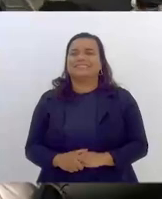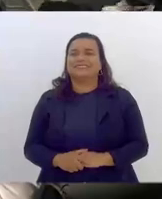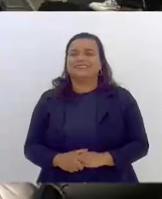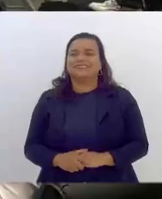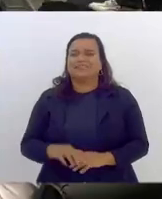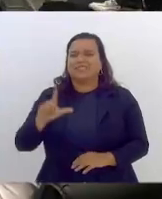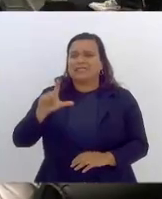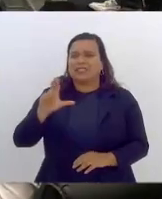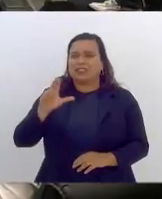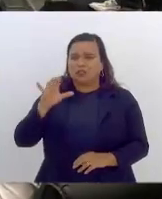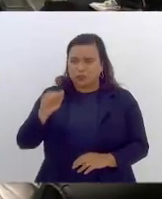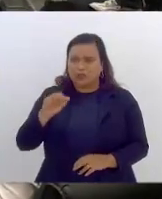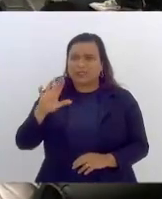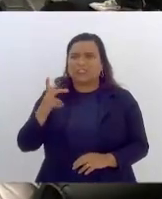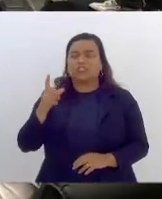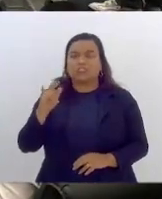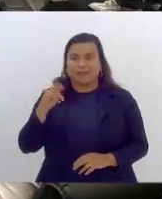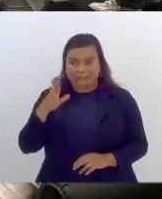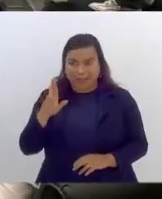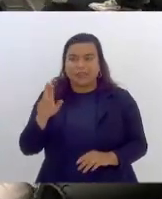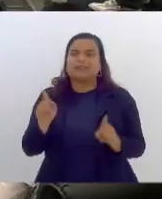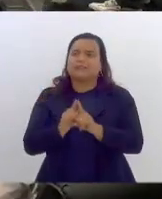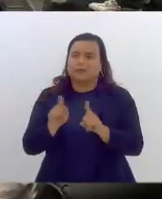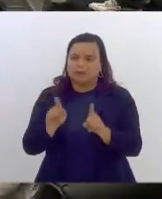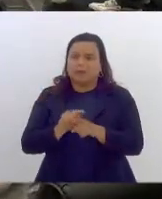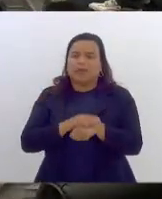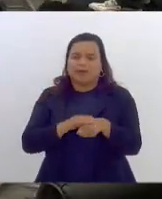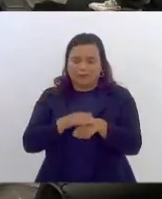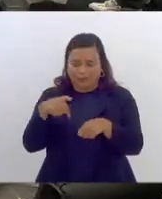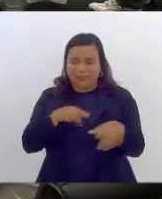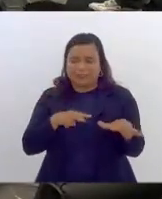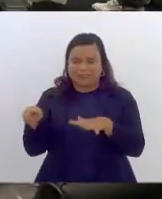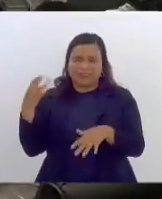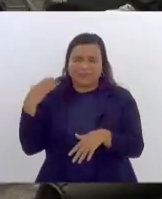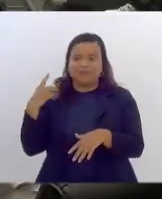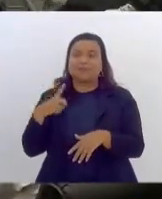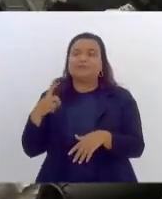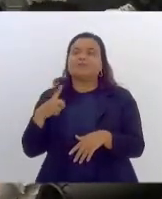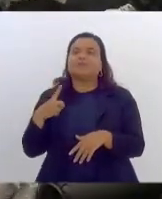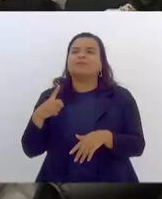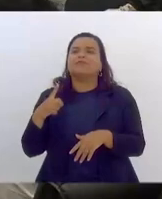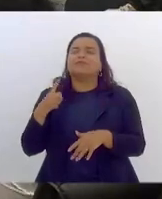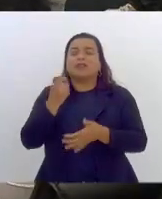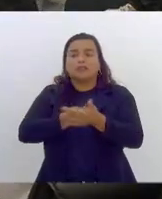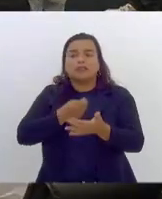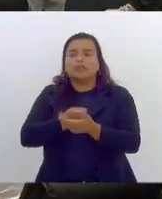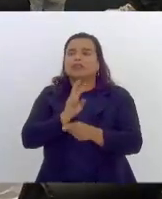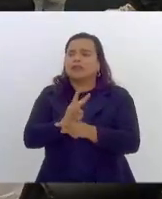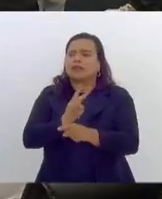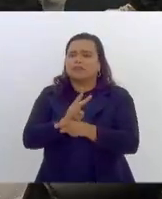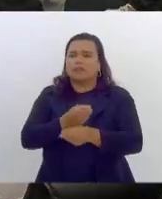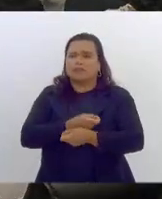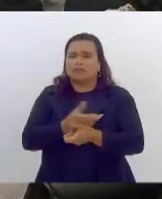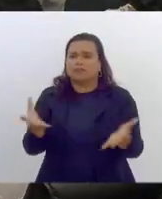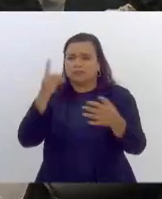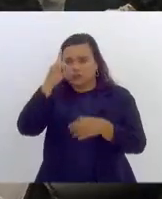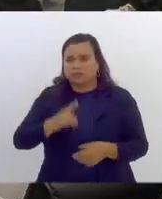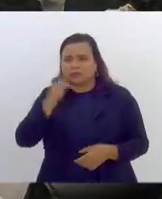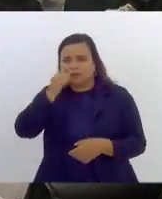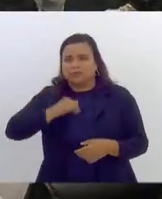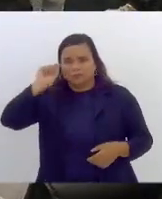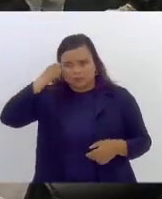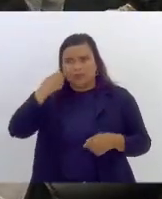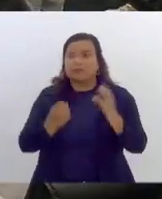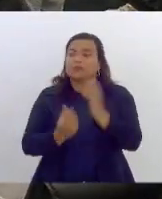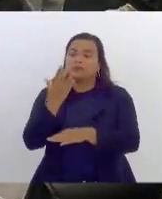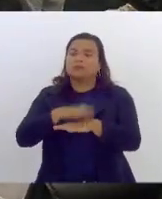E Lúcia Xavier, falei com ela também essa semana, em defesa da promoção dos direitos das mulheres negras e na